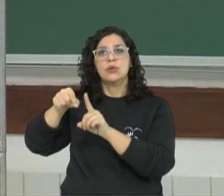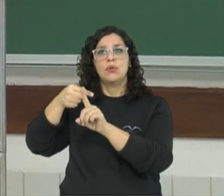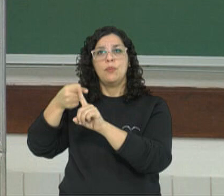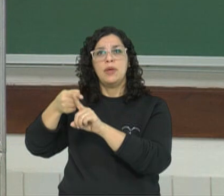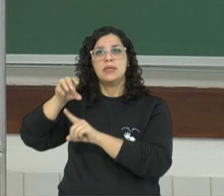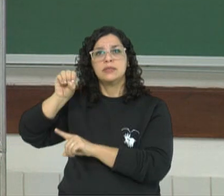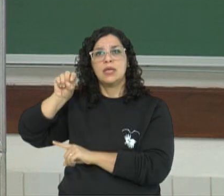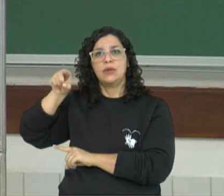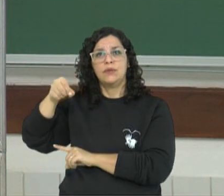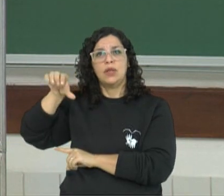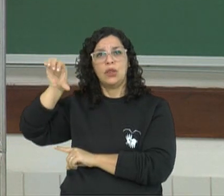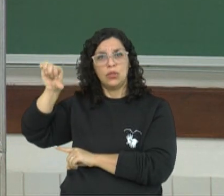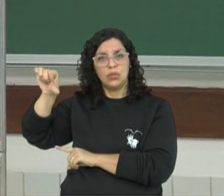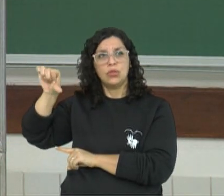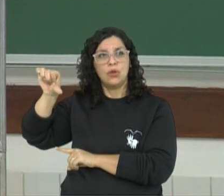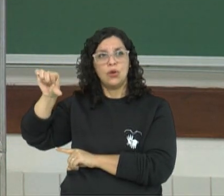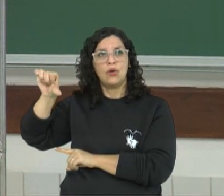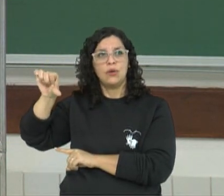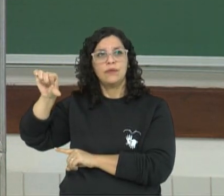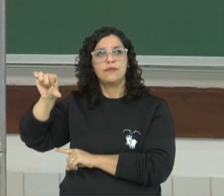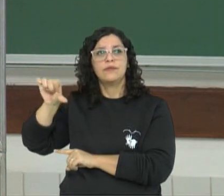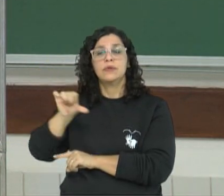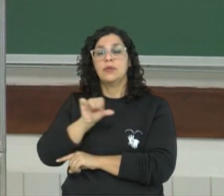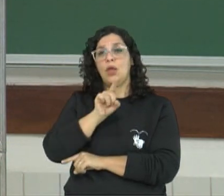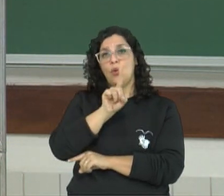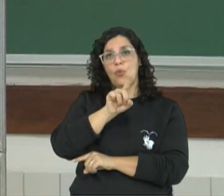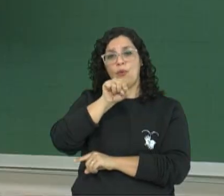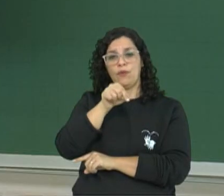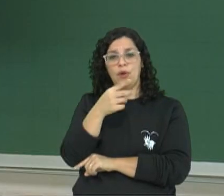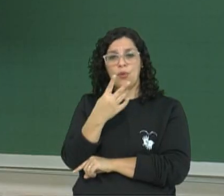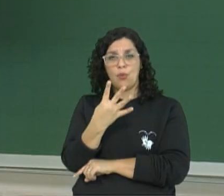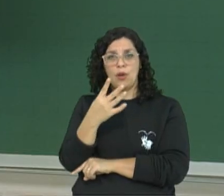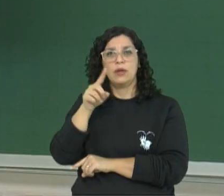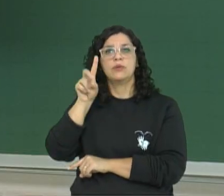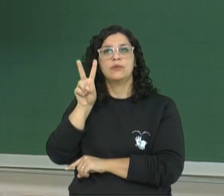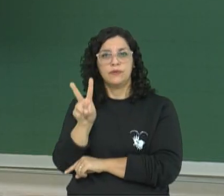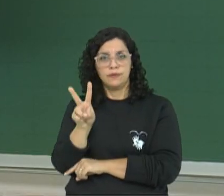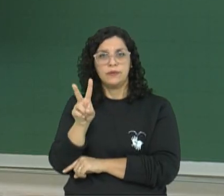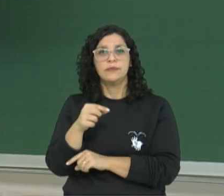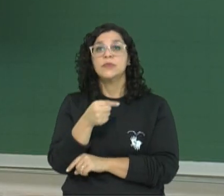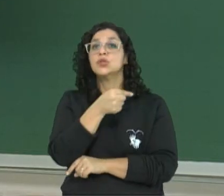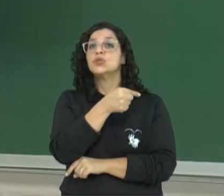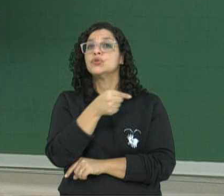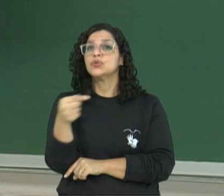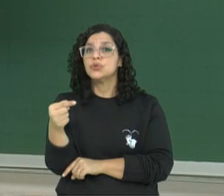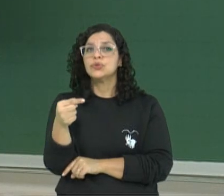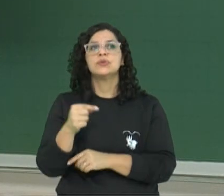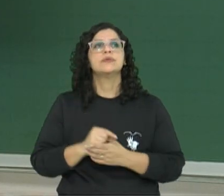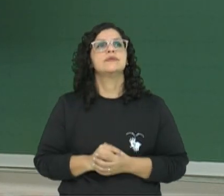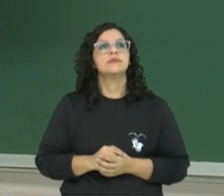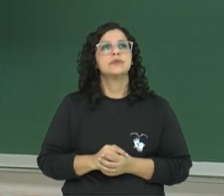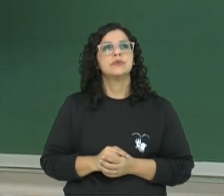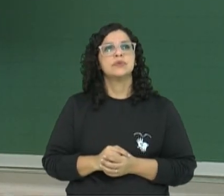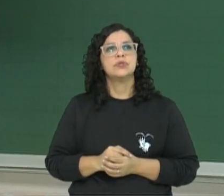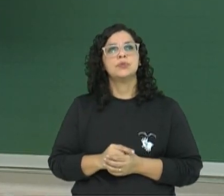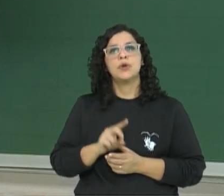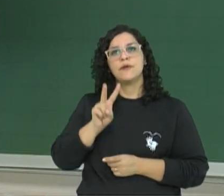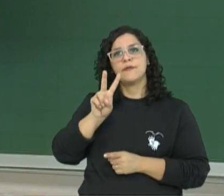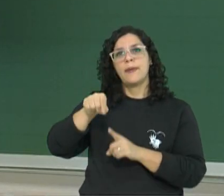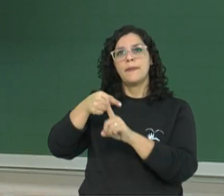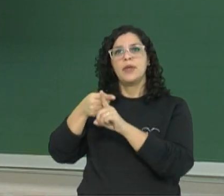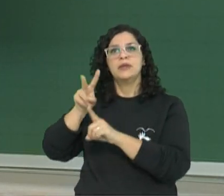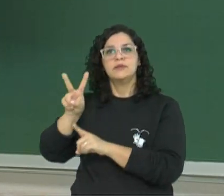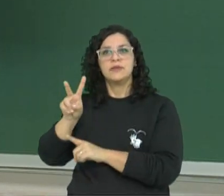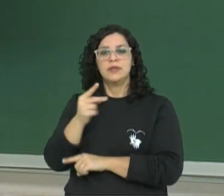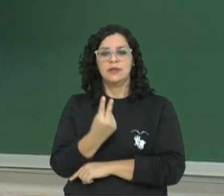de cima, ou seja, 0,5V mais 0,9V é igual a 1,4V. E embaixo eu somo V